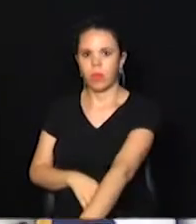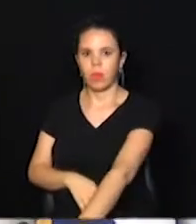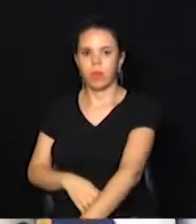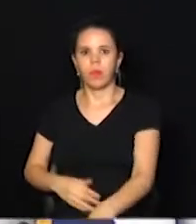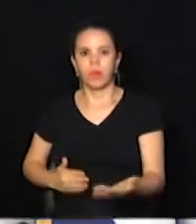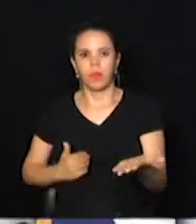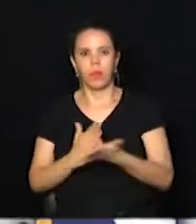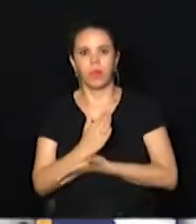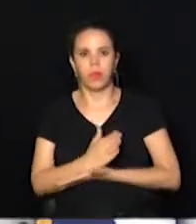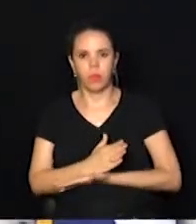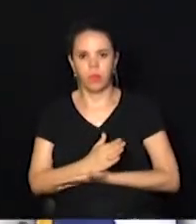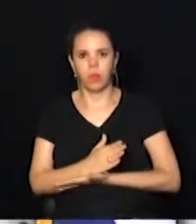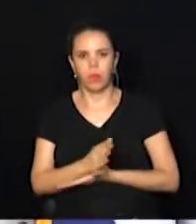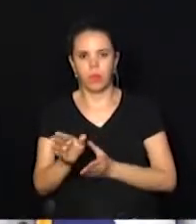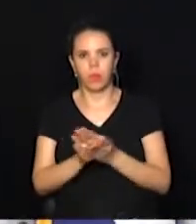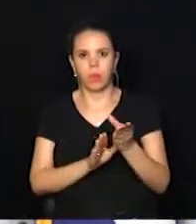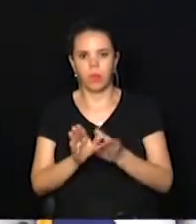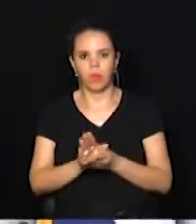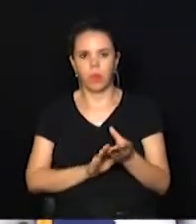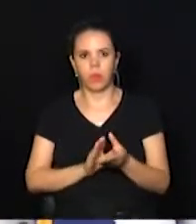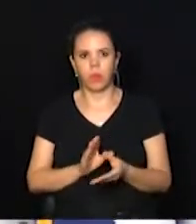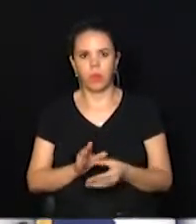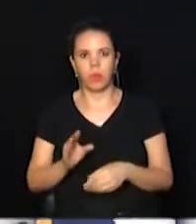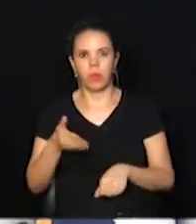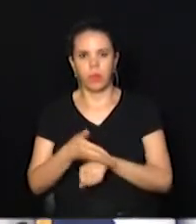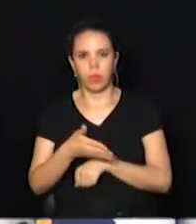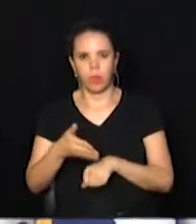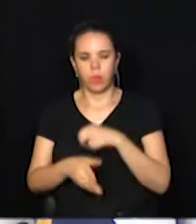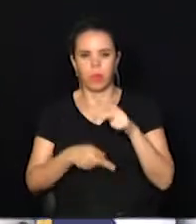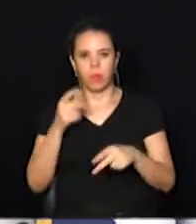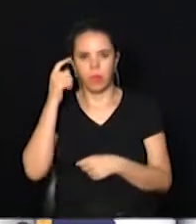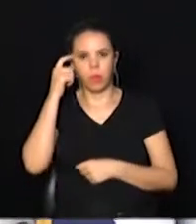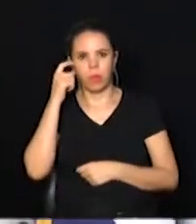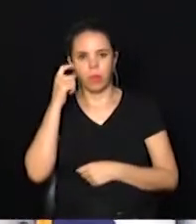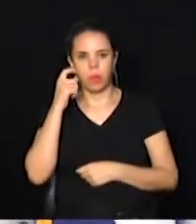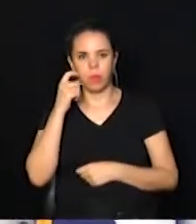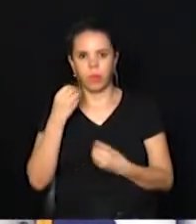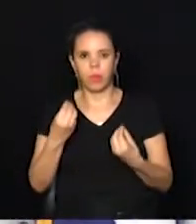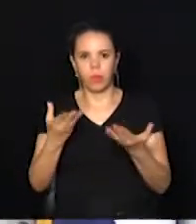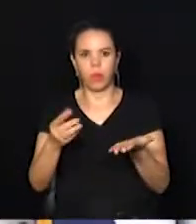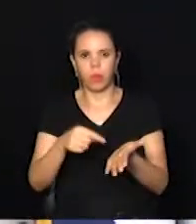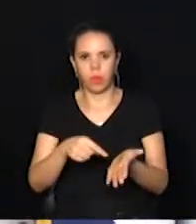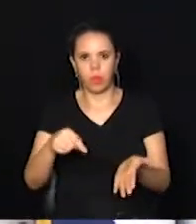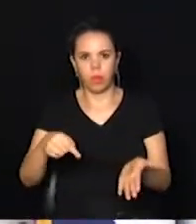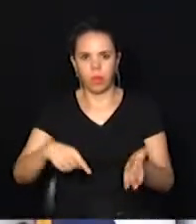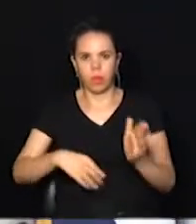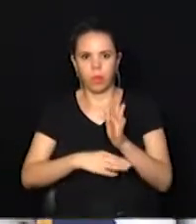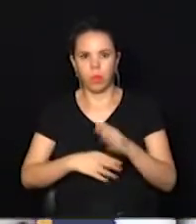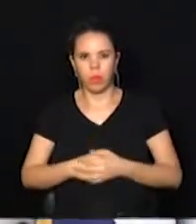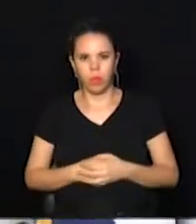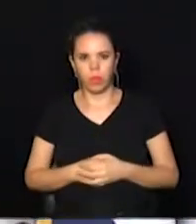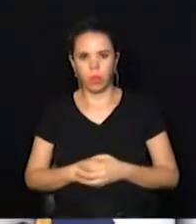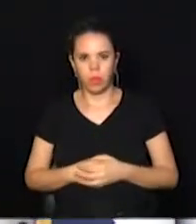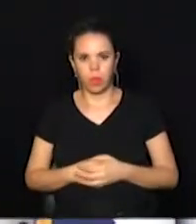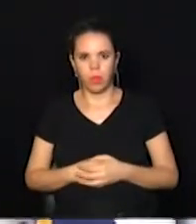aprovado pelo Conselho de Orçamento Participativo, pela população, foi entregue nesta casa, na Câmara Municipal, lá no